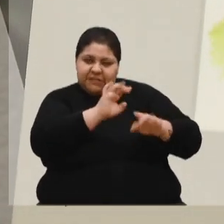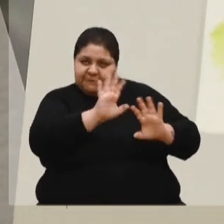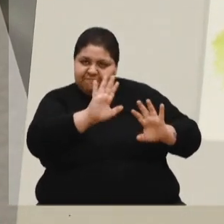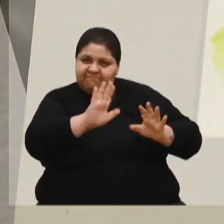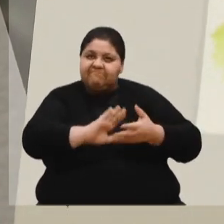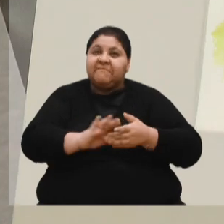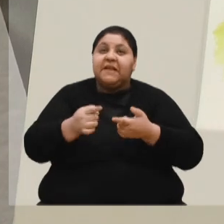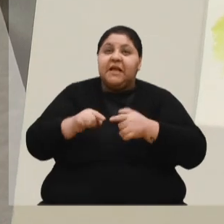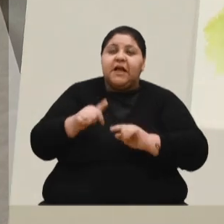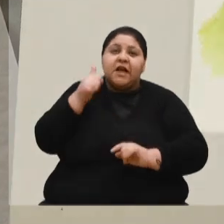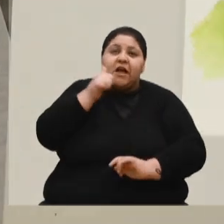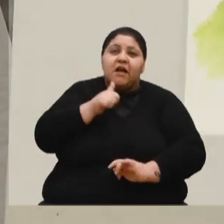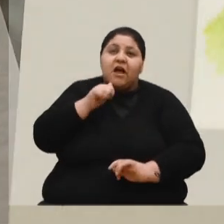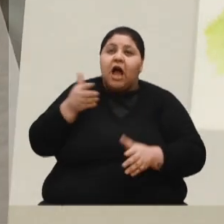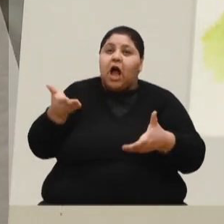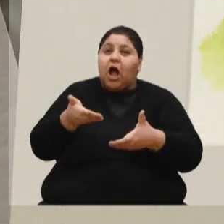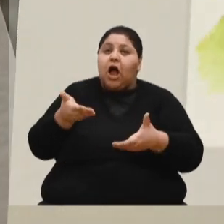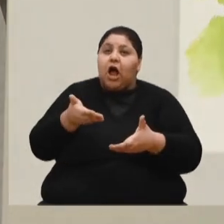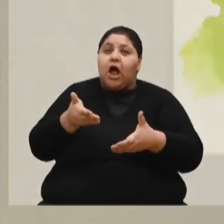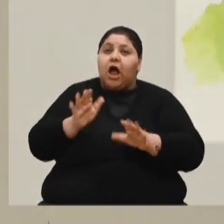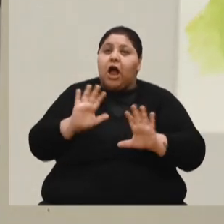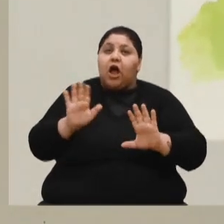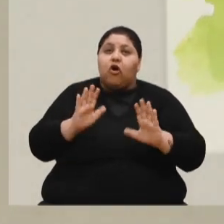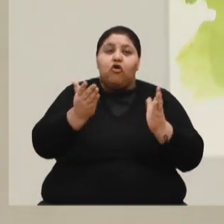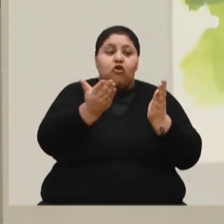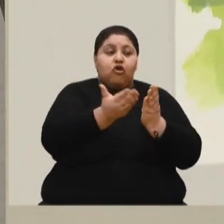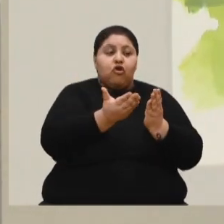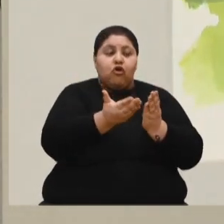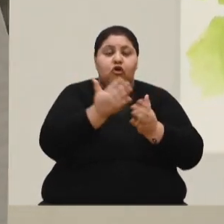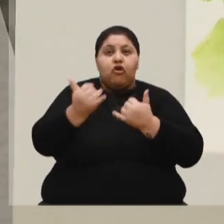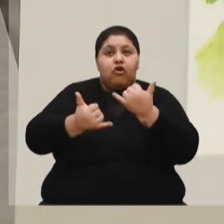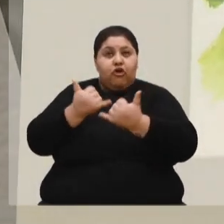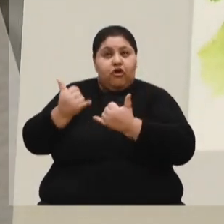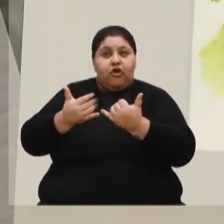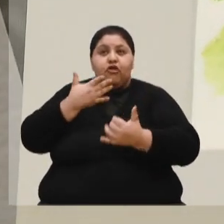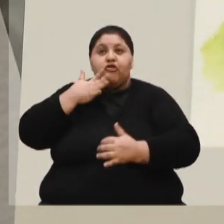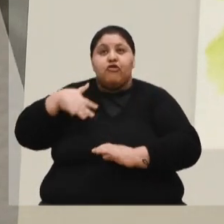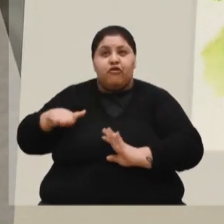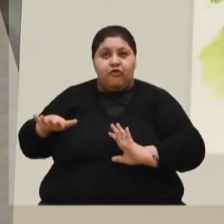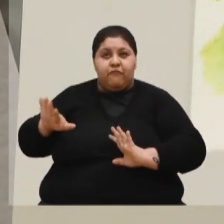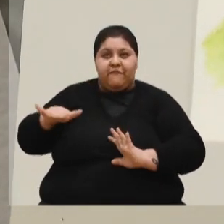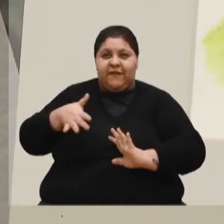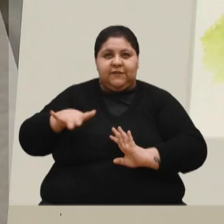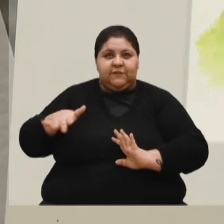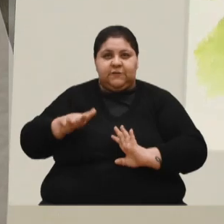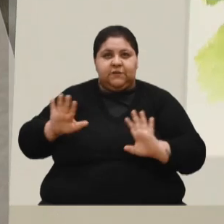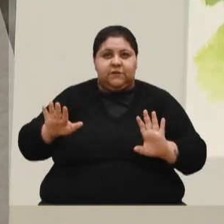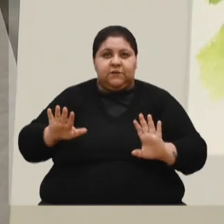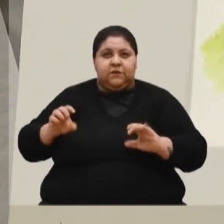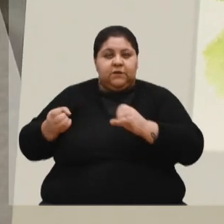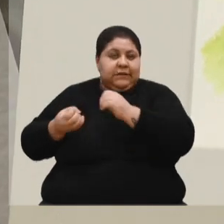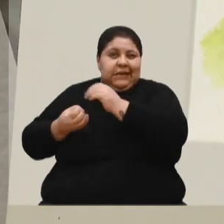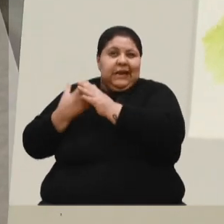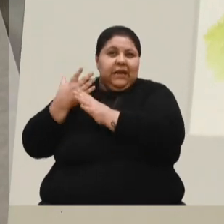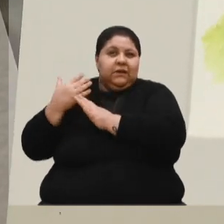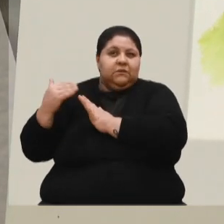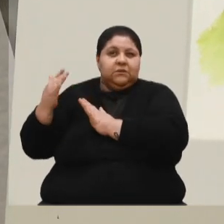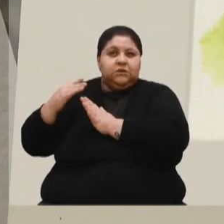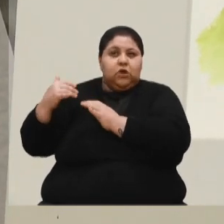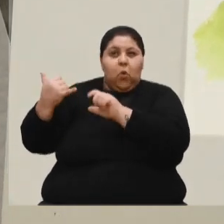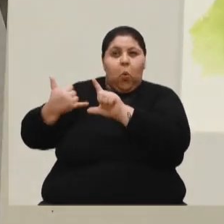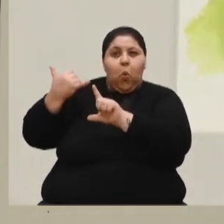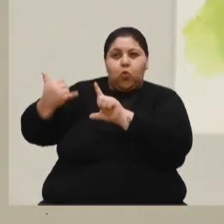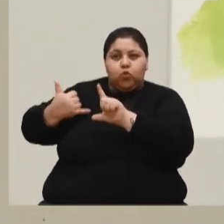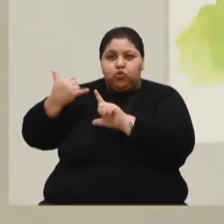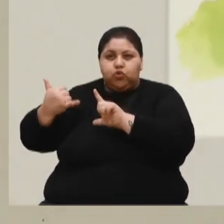assim, a menina agora, bom, vou deixar de estudar, deixa eu brincar porque eu sou criança, então mais ou menos assim, né? Criando um lado meio